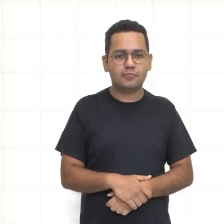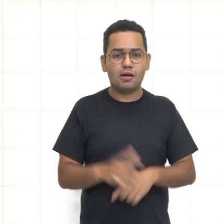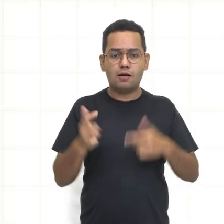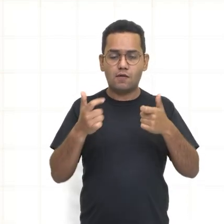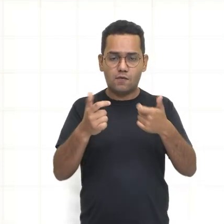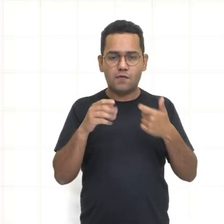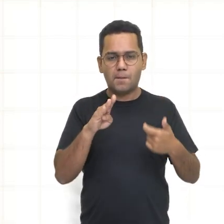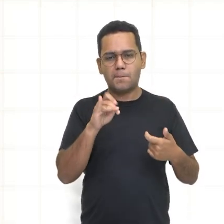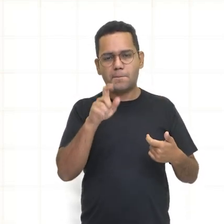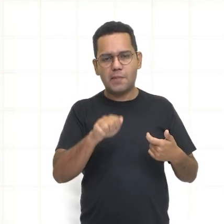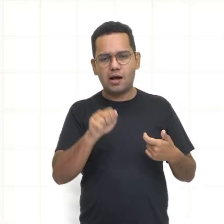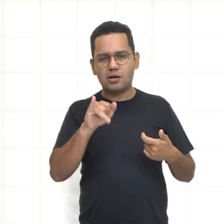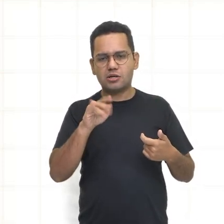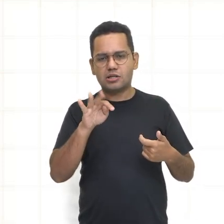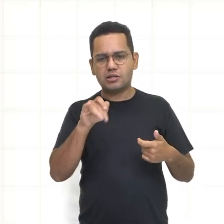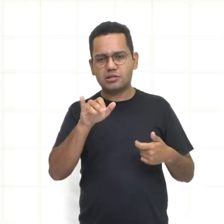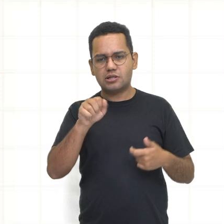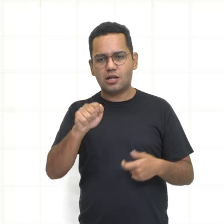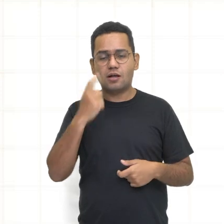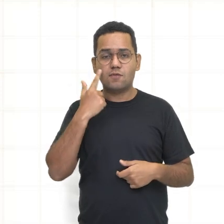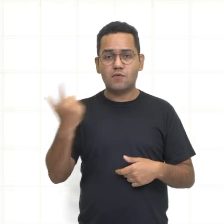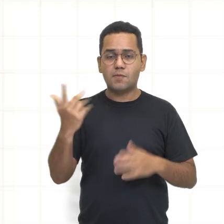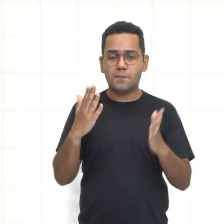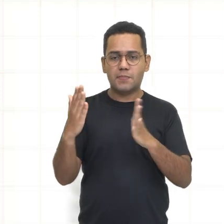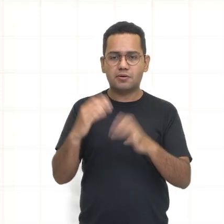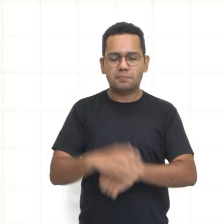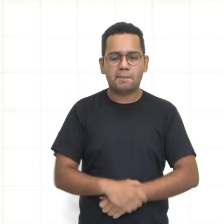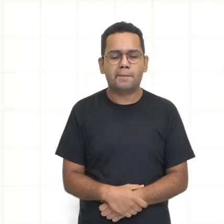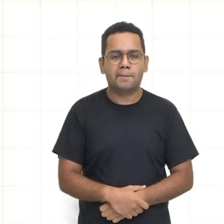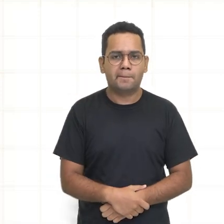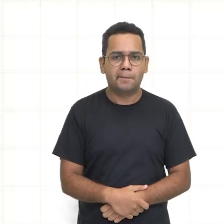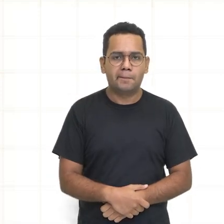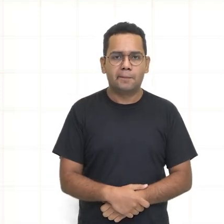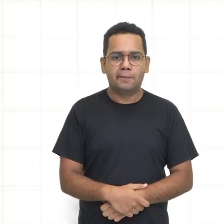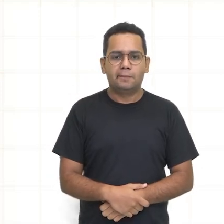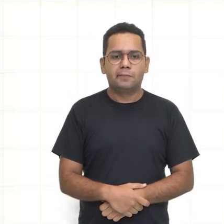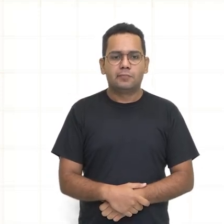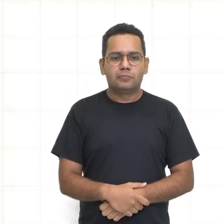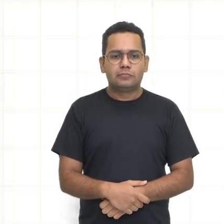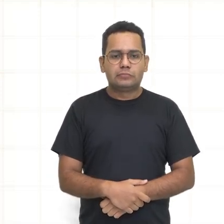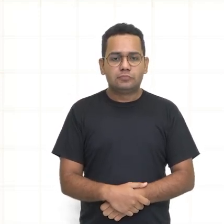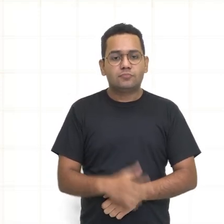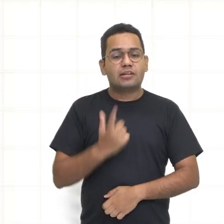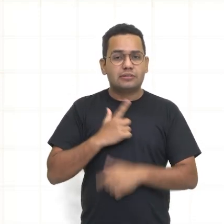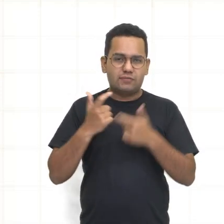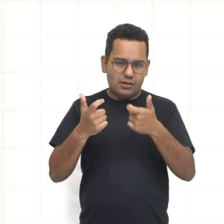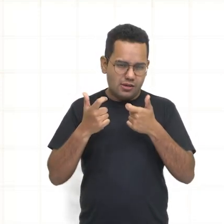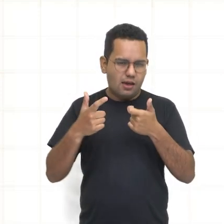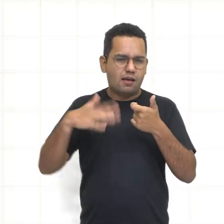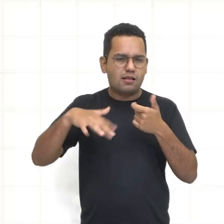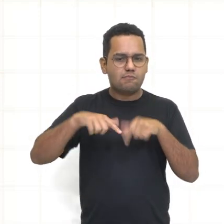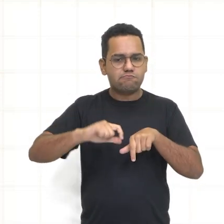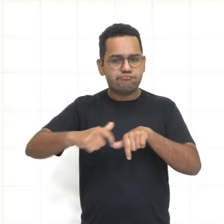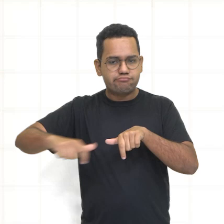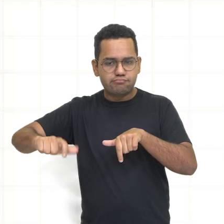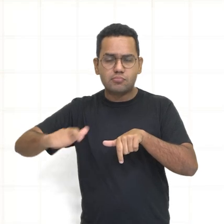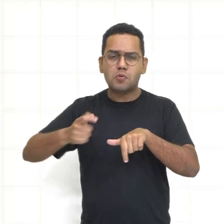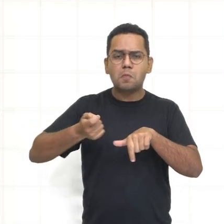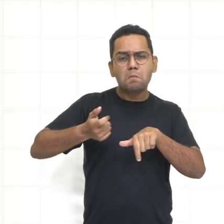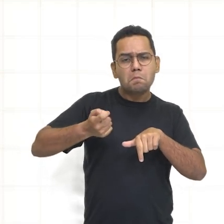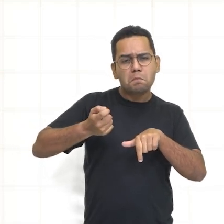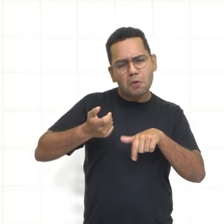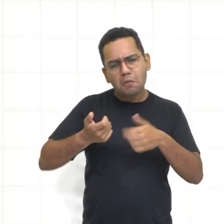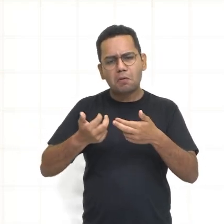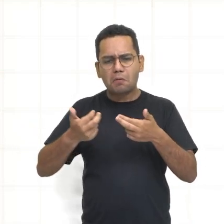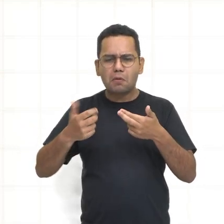Conflito de baixa intensidade entre 2015 e 2021. Guerra de trincheiras de baixa